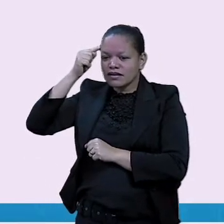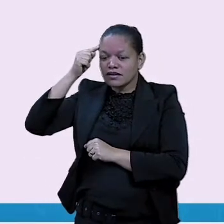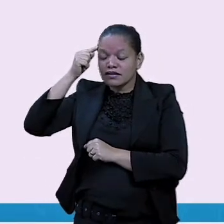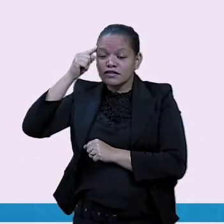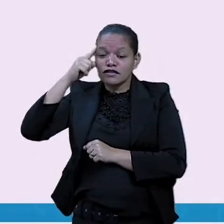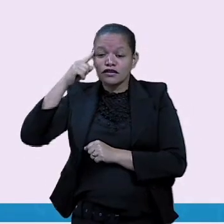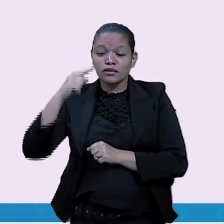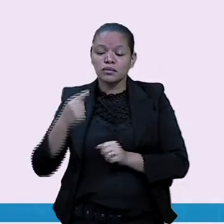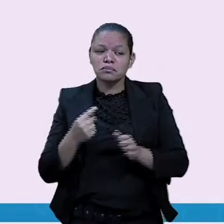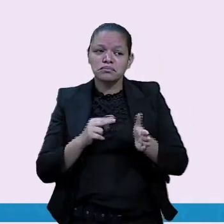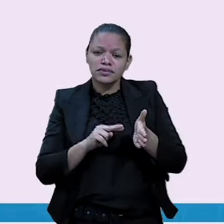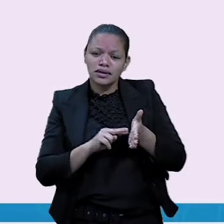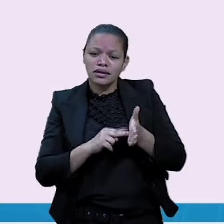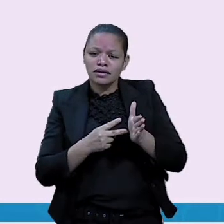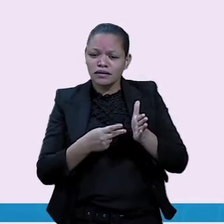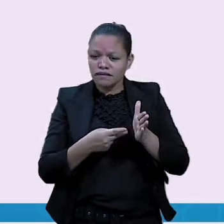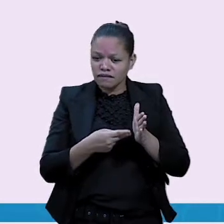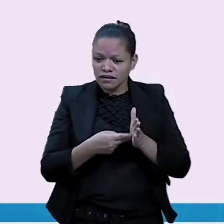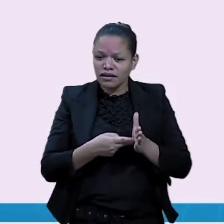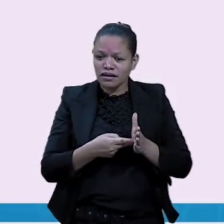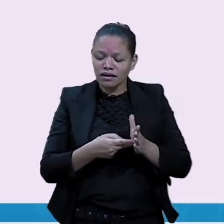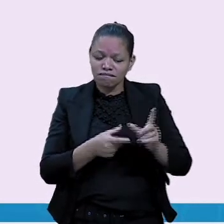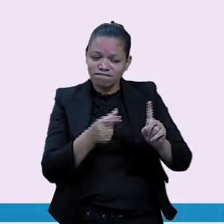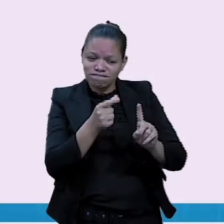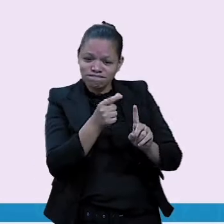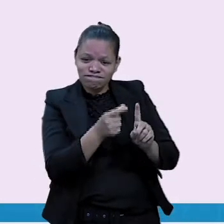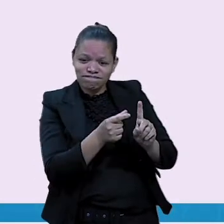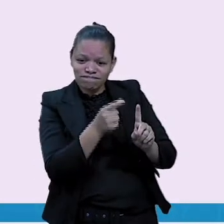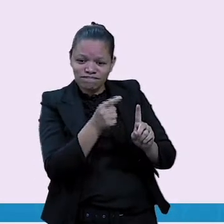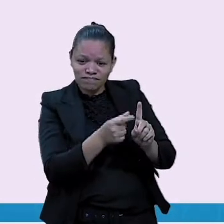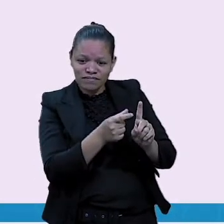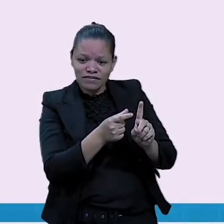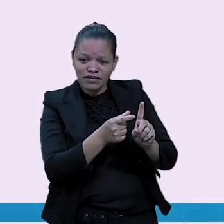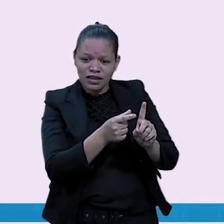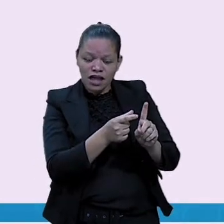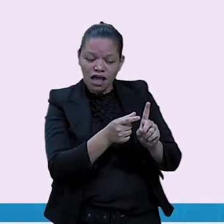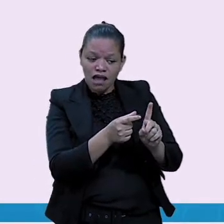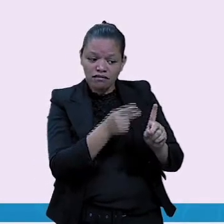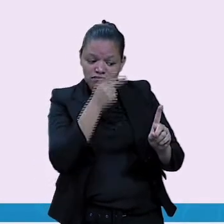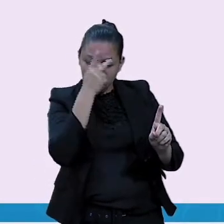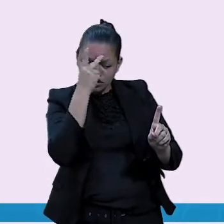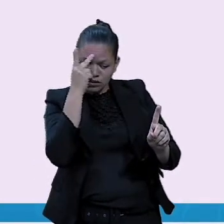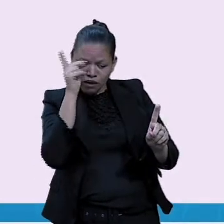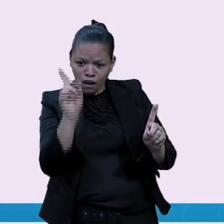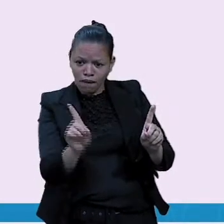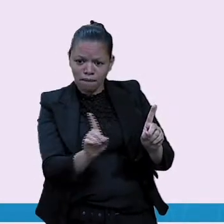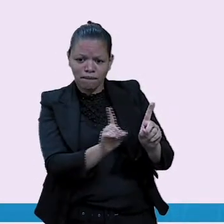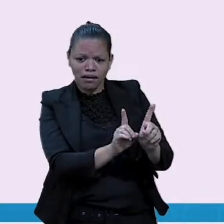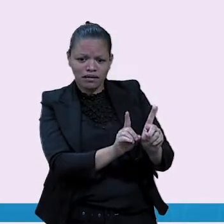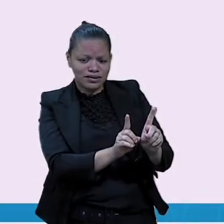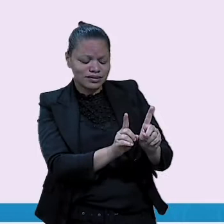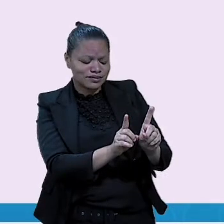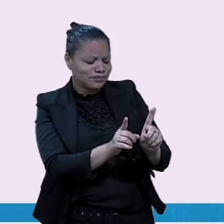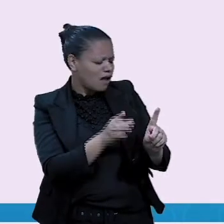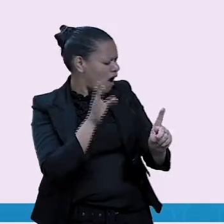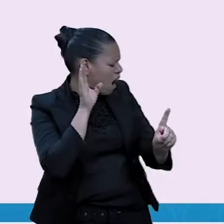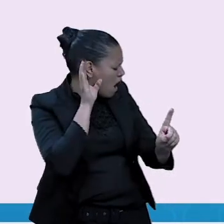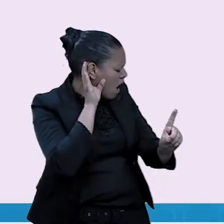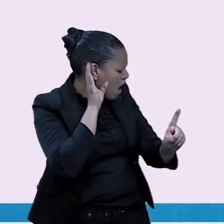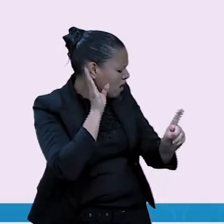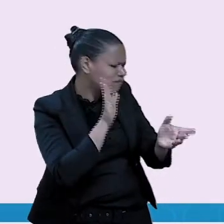se tem alguém perto dele ali, a pessoa não tem como ouvir, porque ele não está falando, ele está